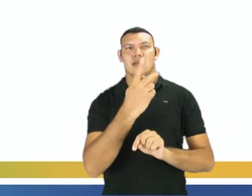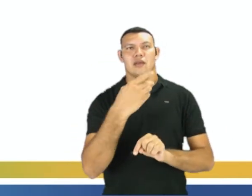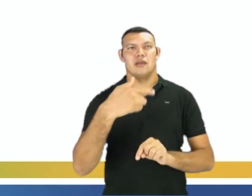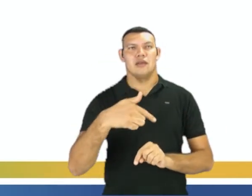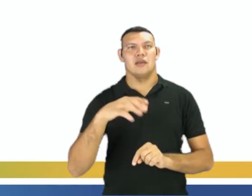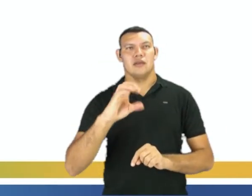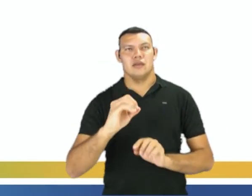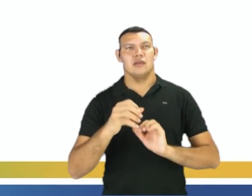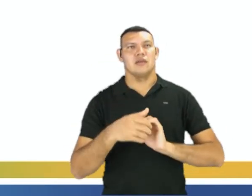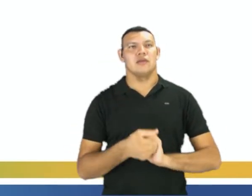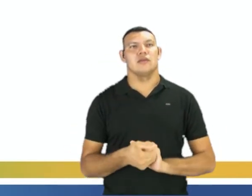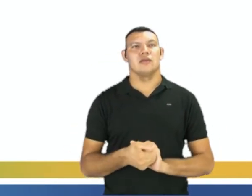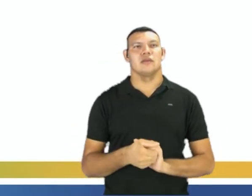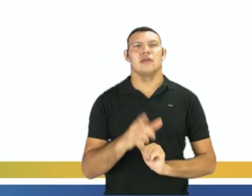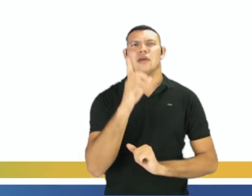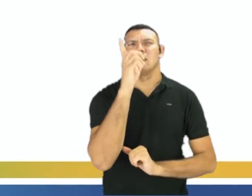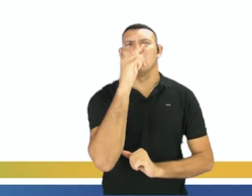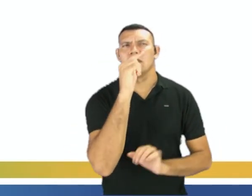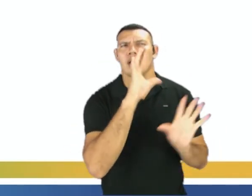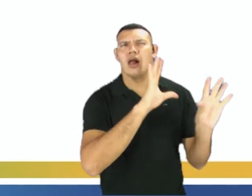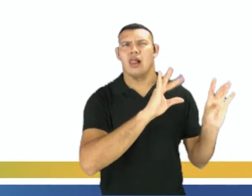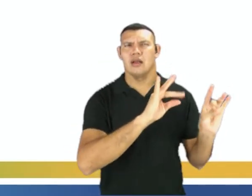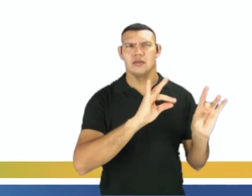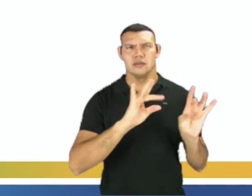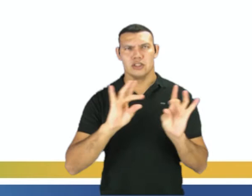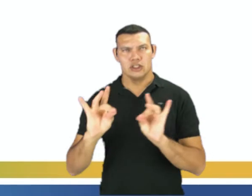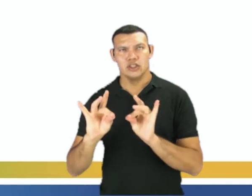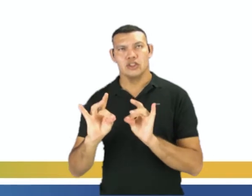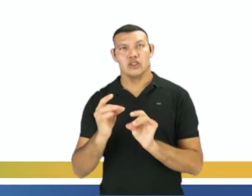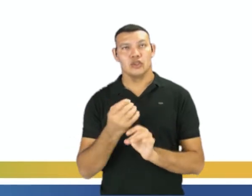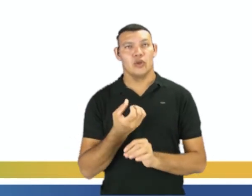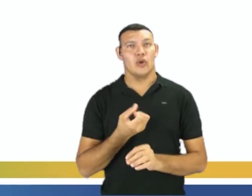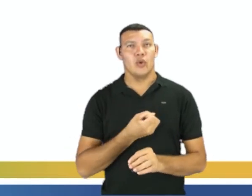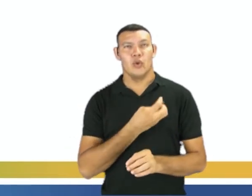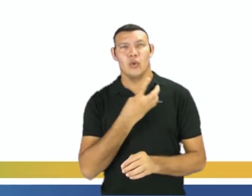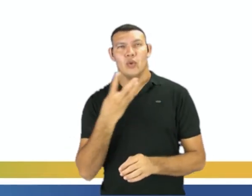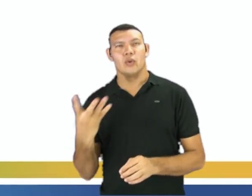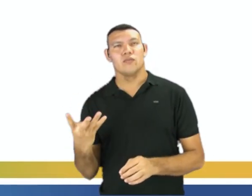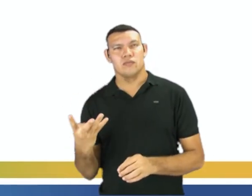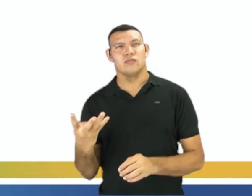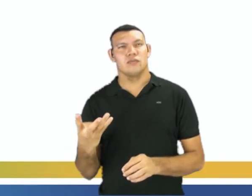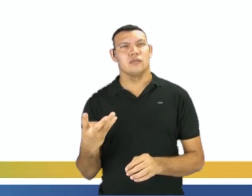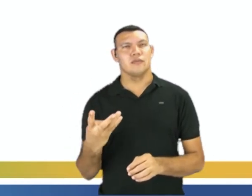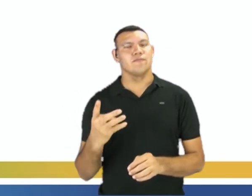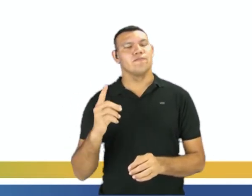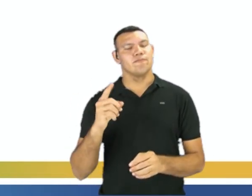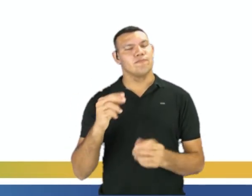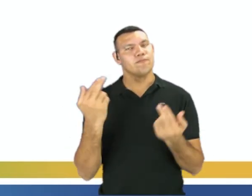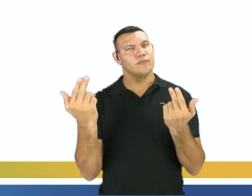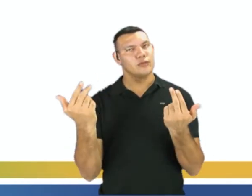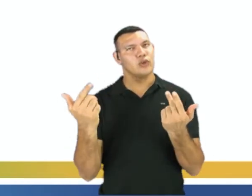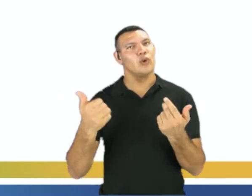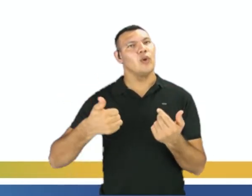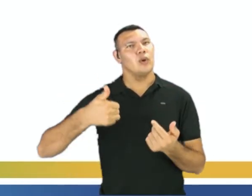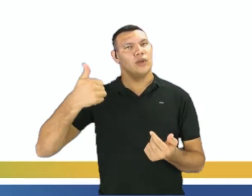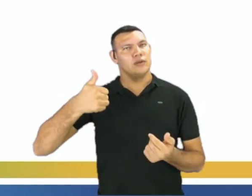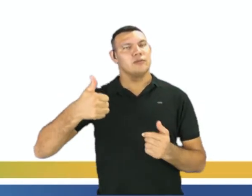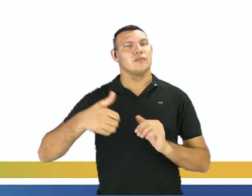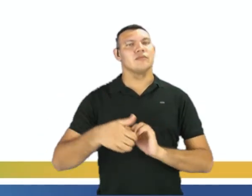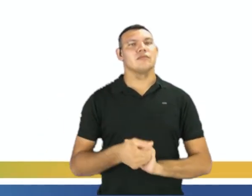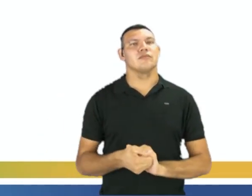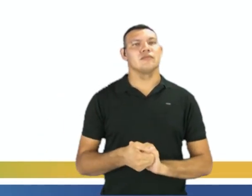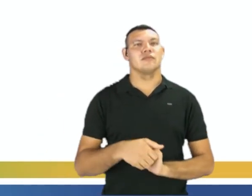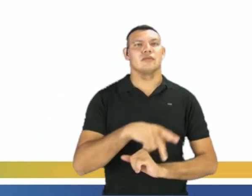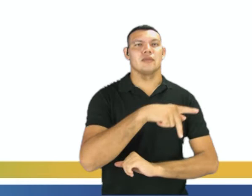1. Então, se a gente dividir esses produtos por 1, vai dar ele mesmo. Então, por isso que ela não vai entrar